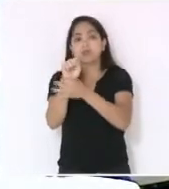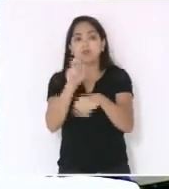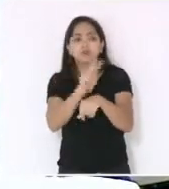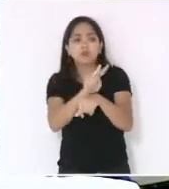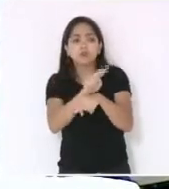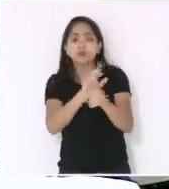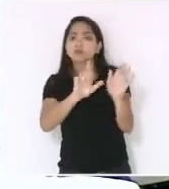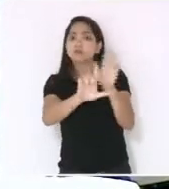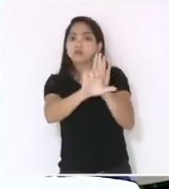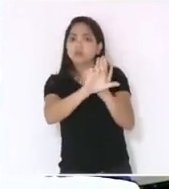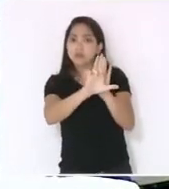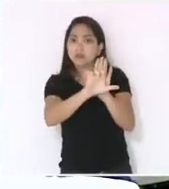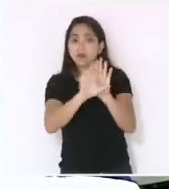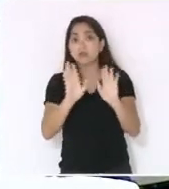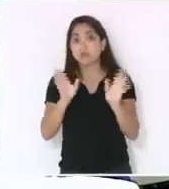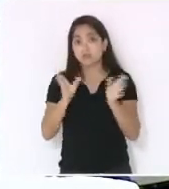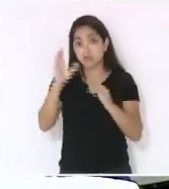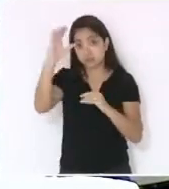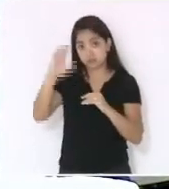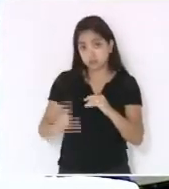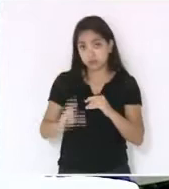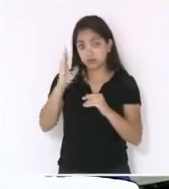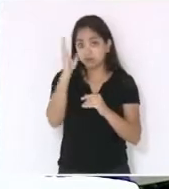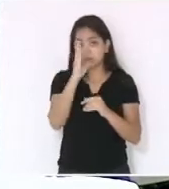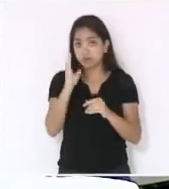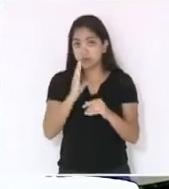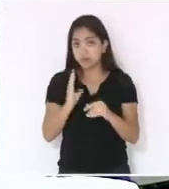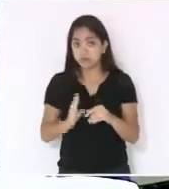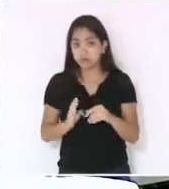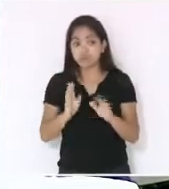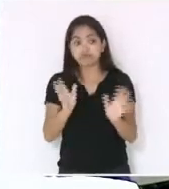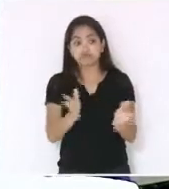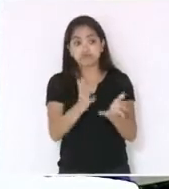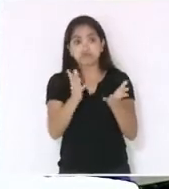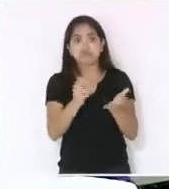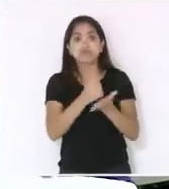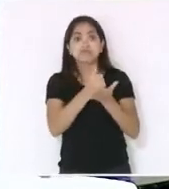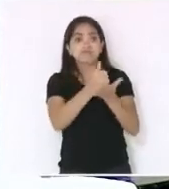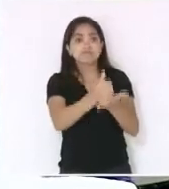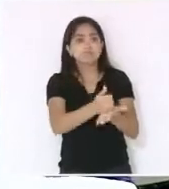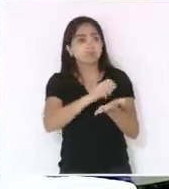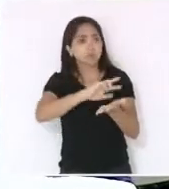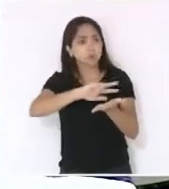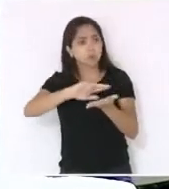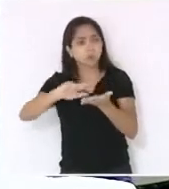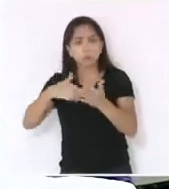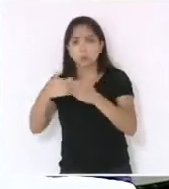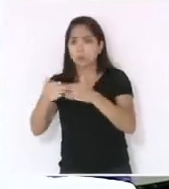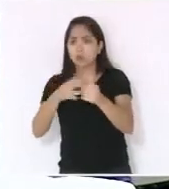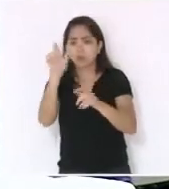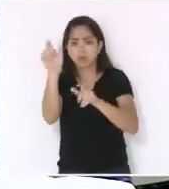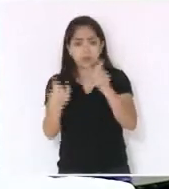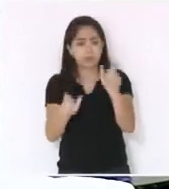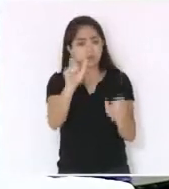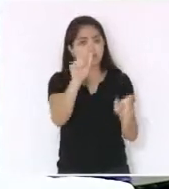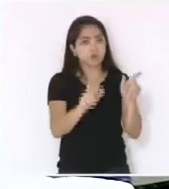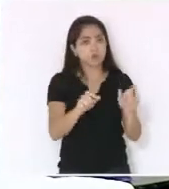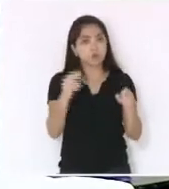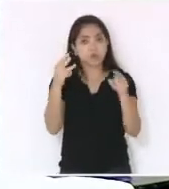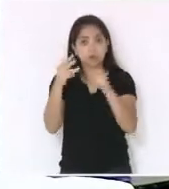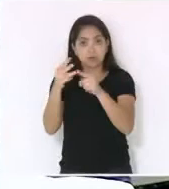já que são cidadãos brasileiros, contribuintes como quaisquer outros. Nossa terceira